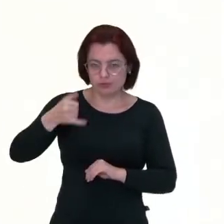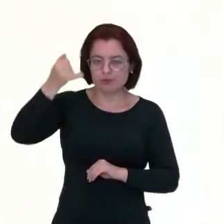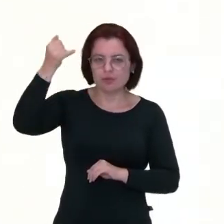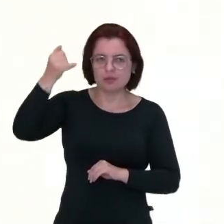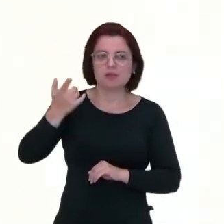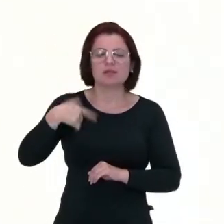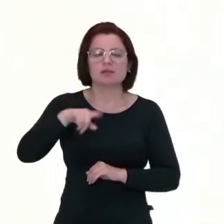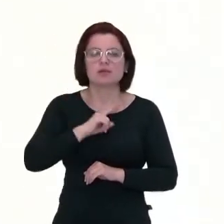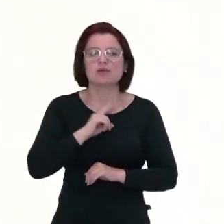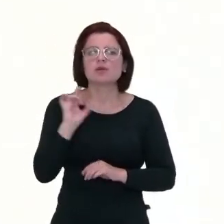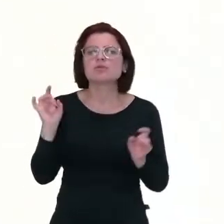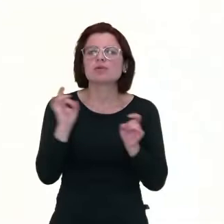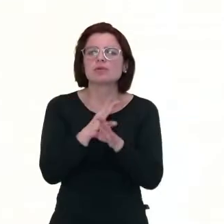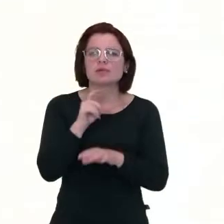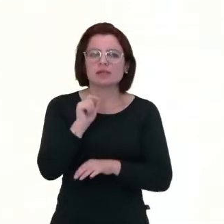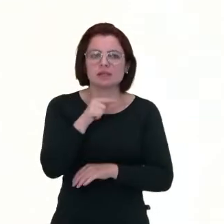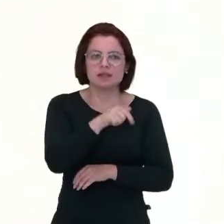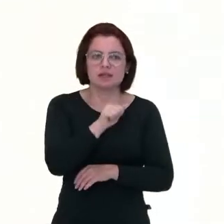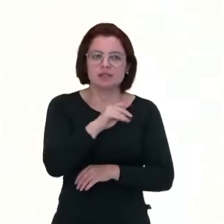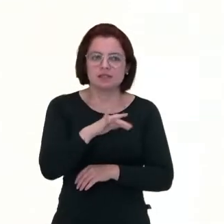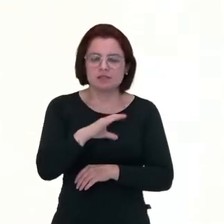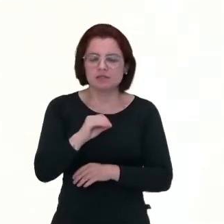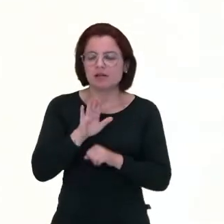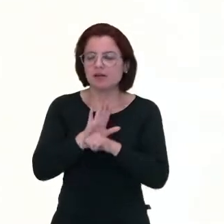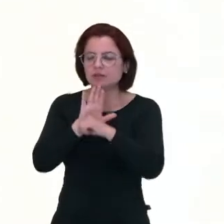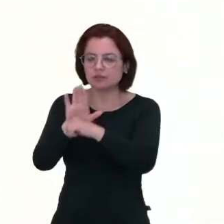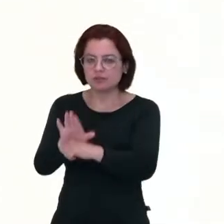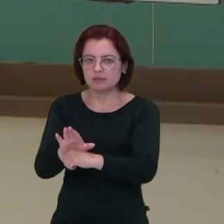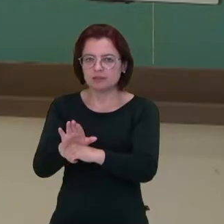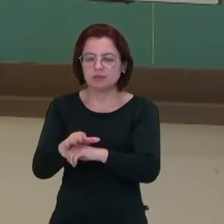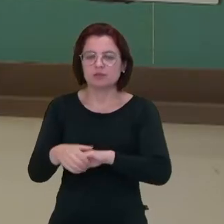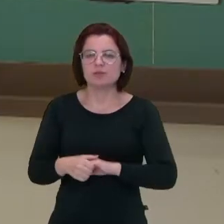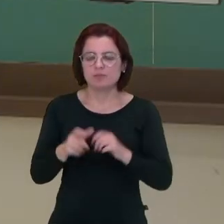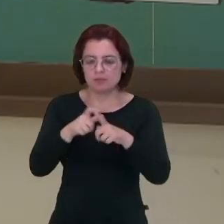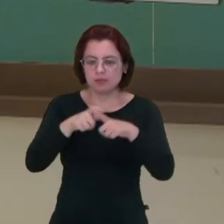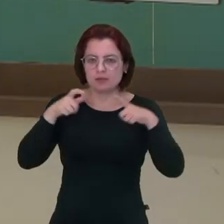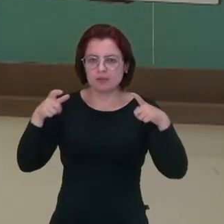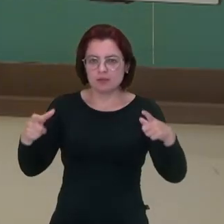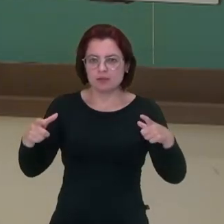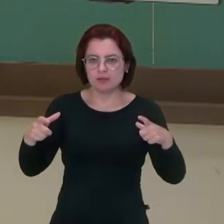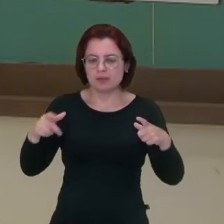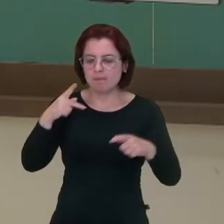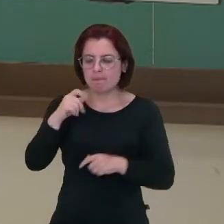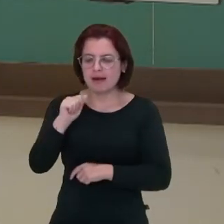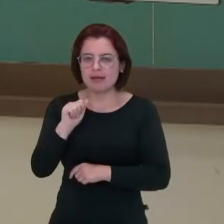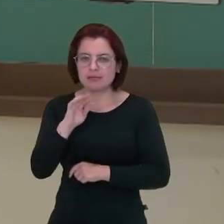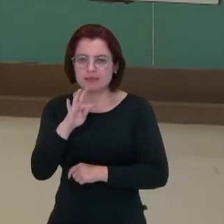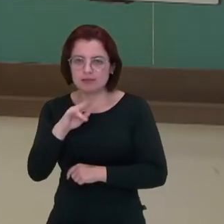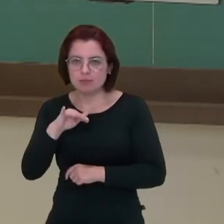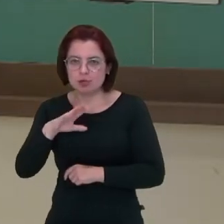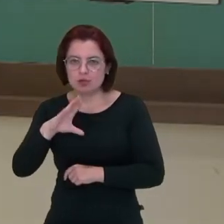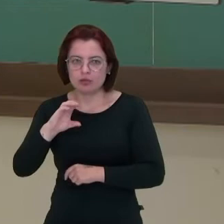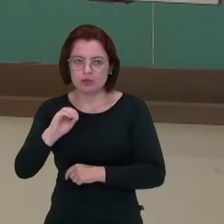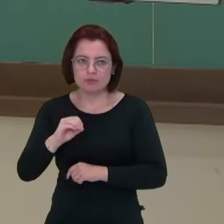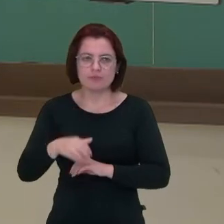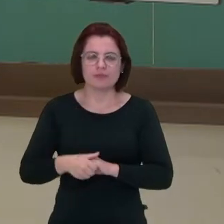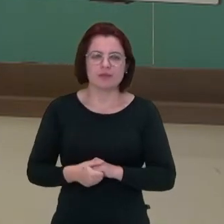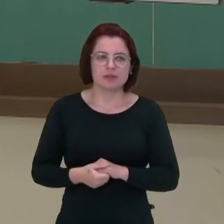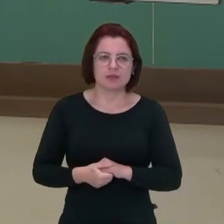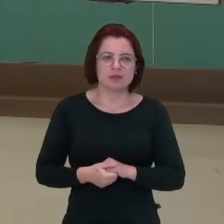podemos concluir que o ativo está contribuindo para o aumento do patrimônio. Bem, agora vem